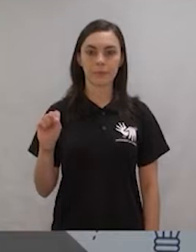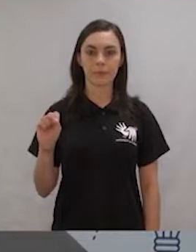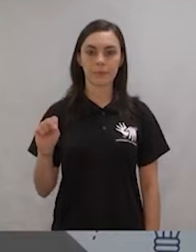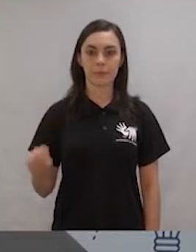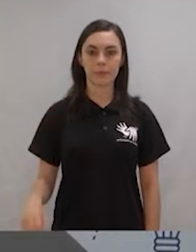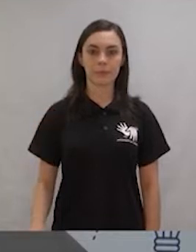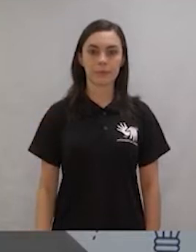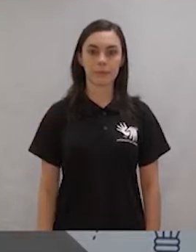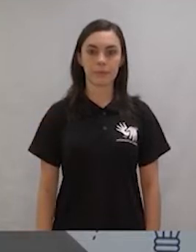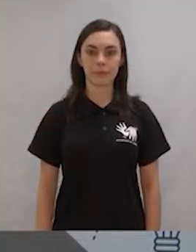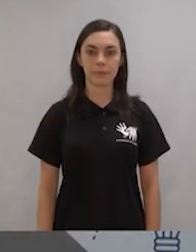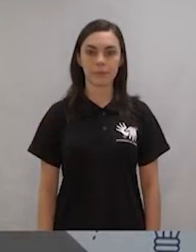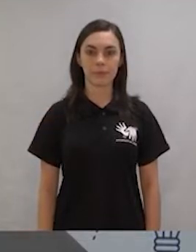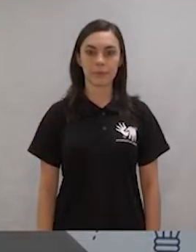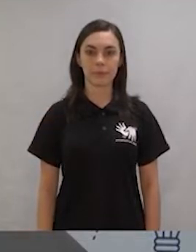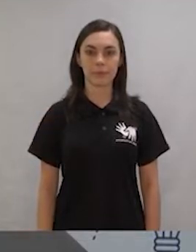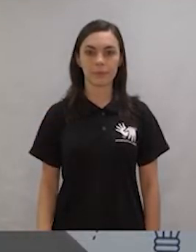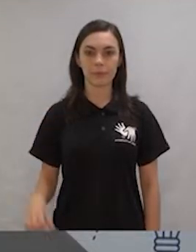8,